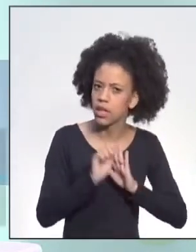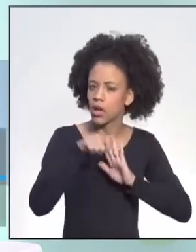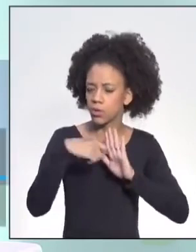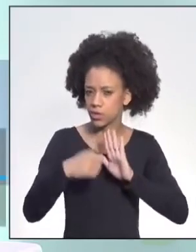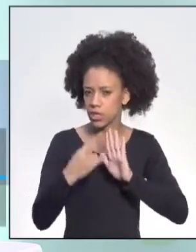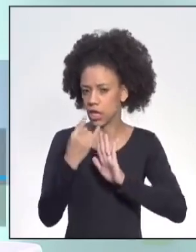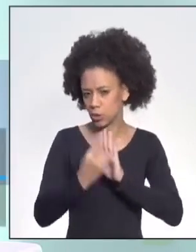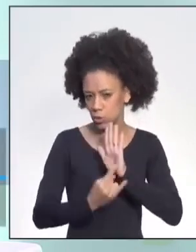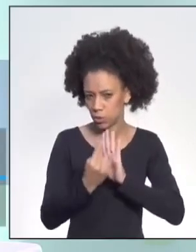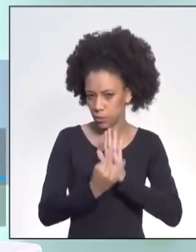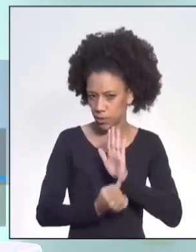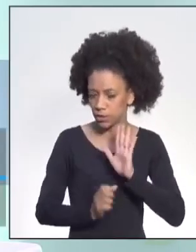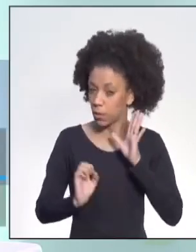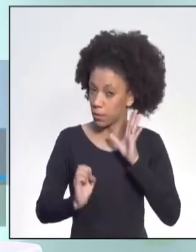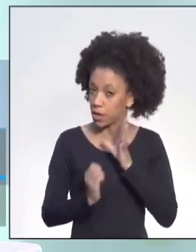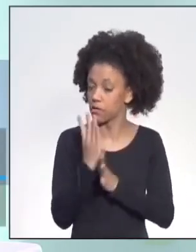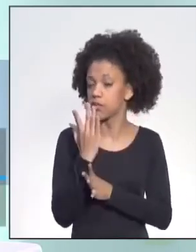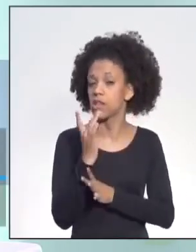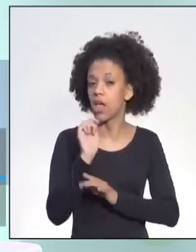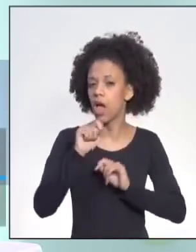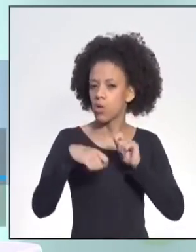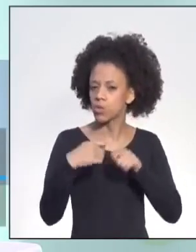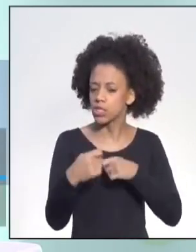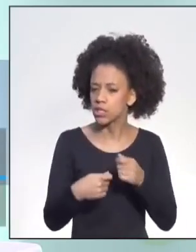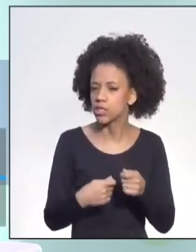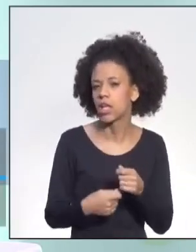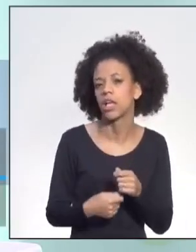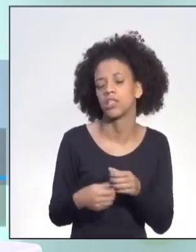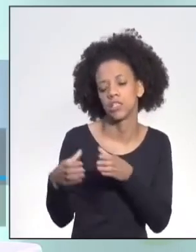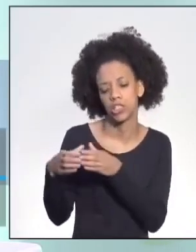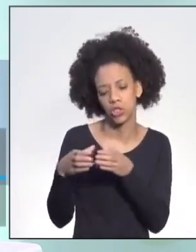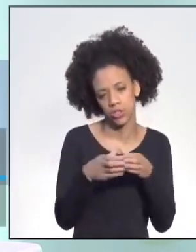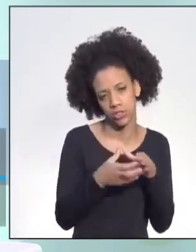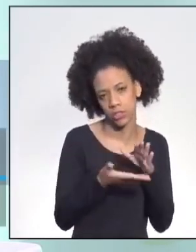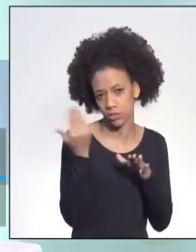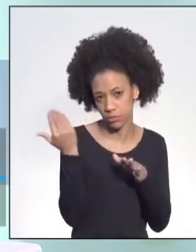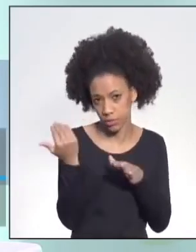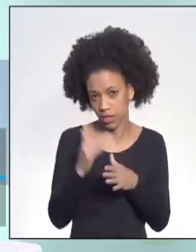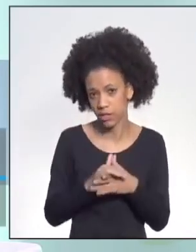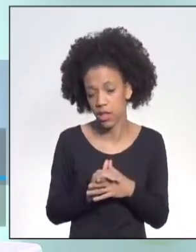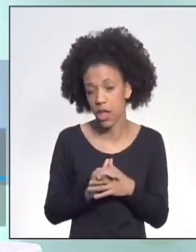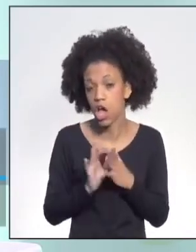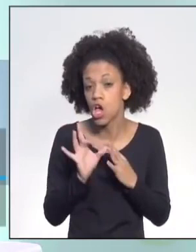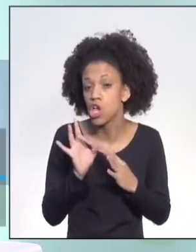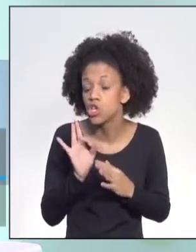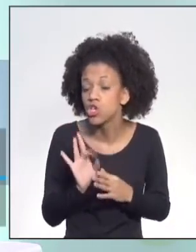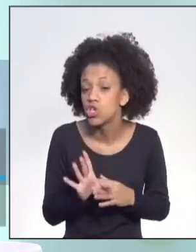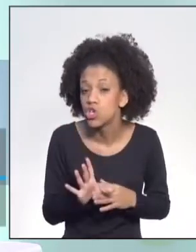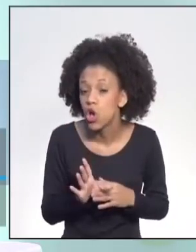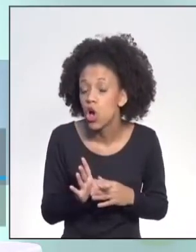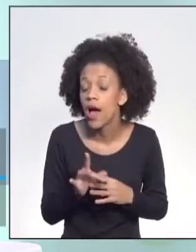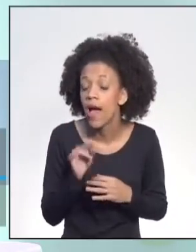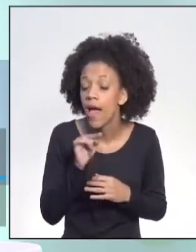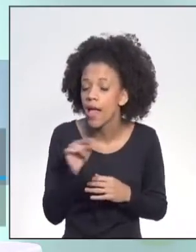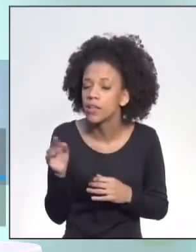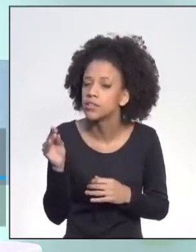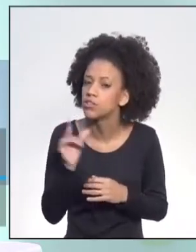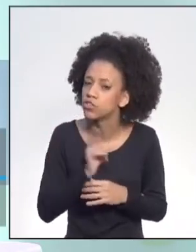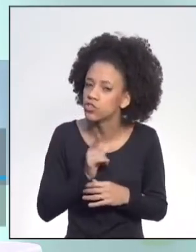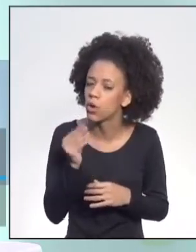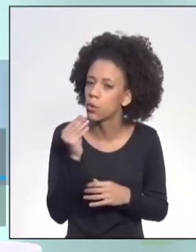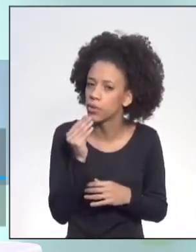para criar os registros dessas sociedades antigas. Somente eles tinham a oportunidade de fazer